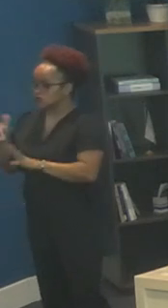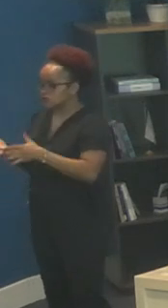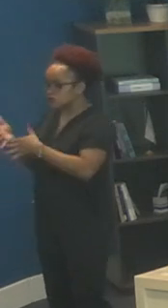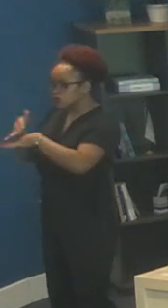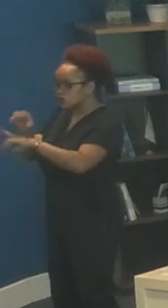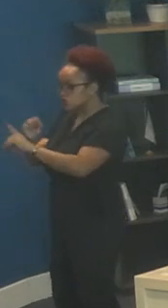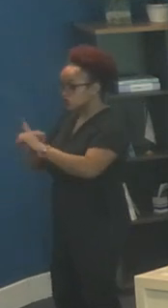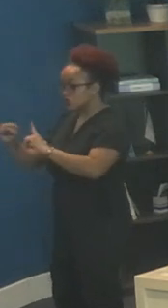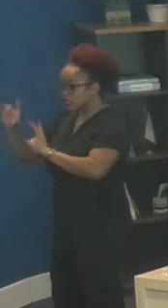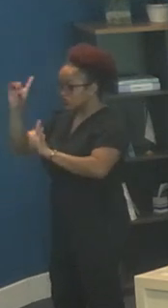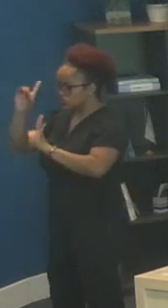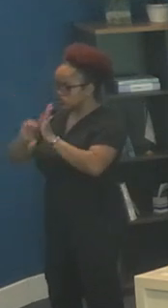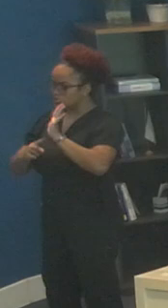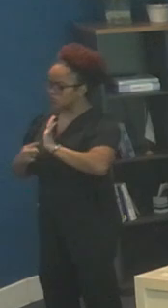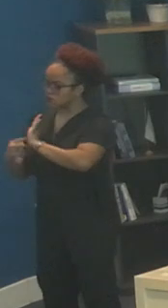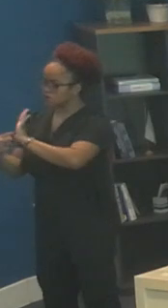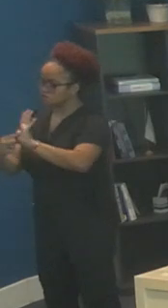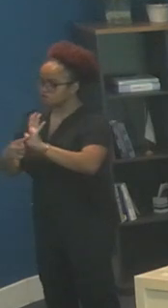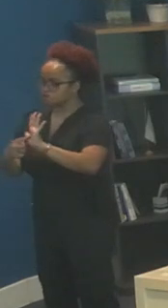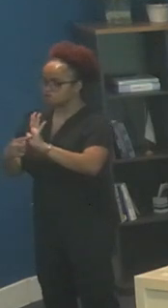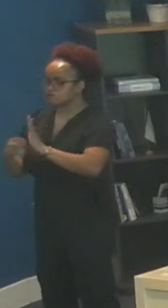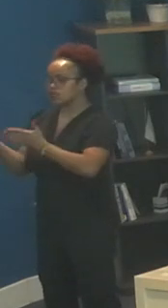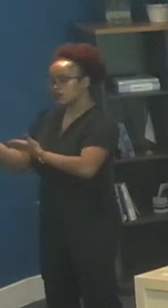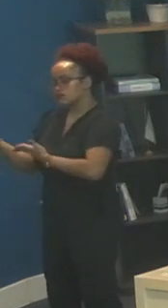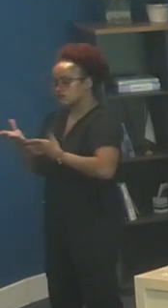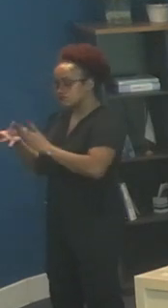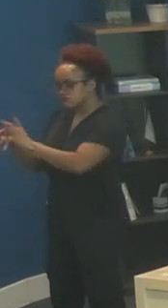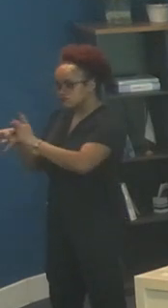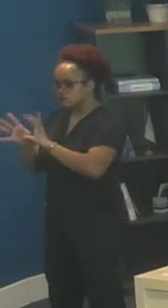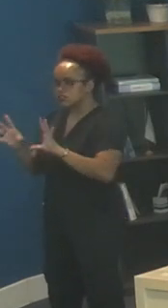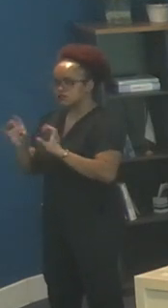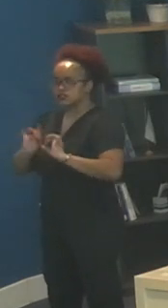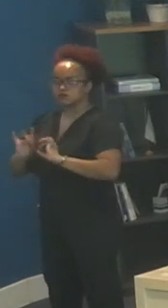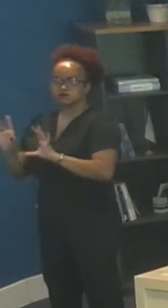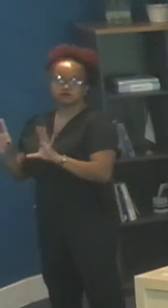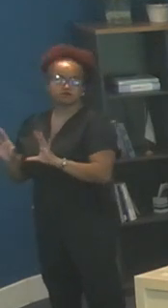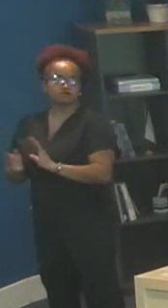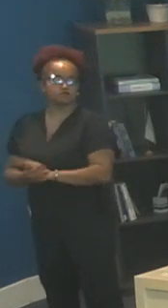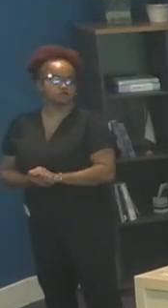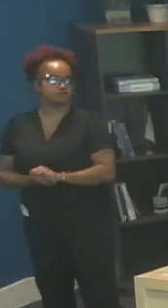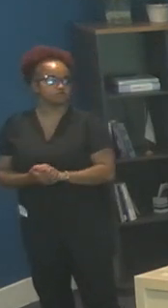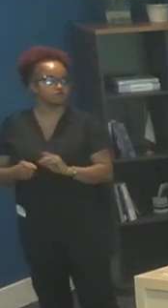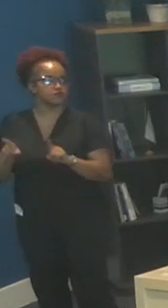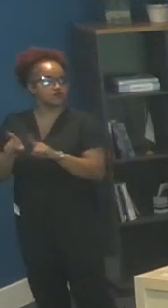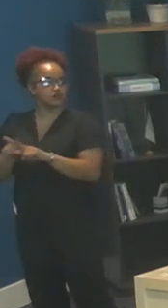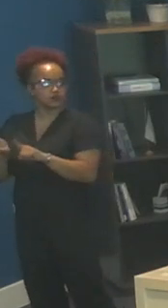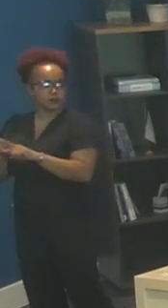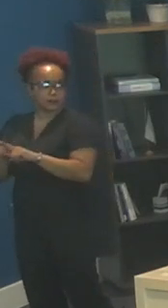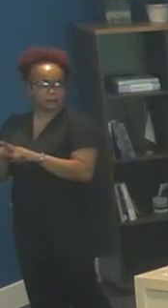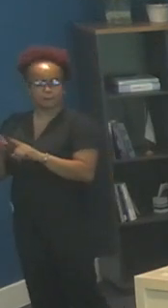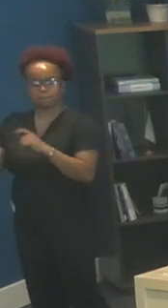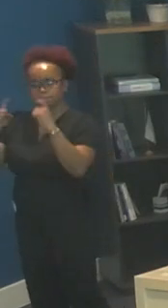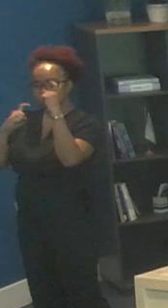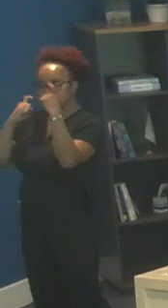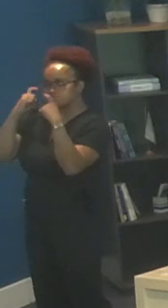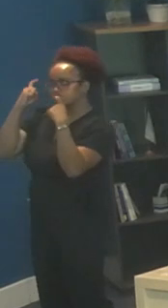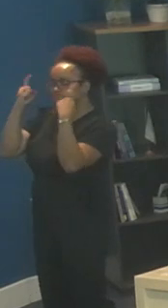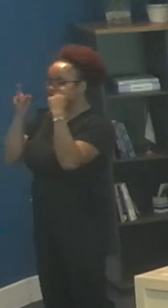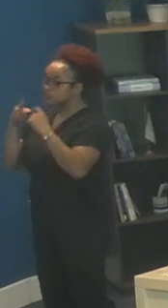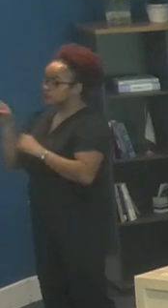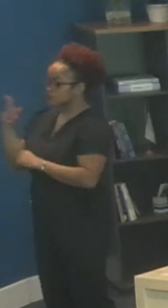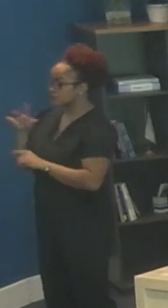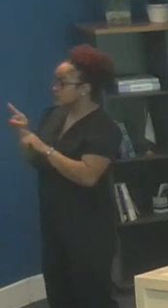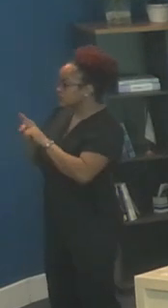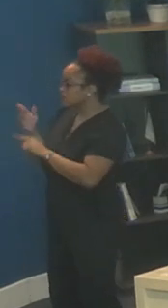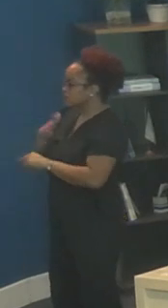socializar esses direitos, né, a gente está colocando aqui a Superintendência à disposição. E dizer que assim, a preocupação da senhora